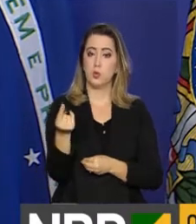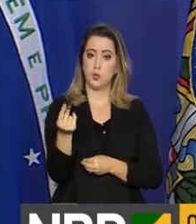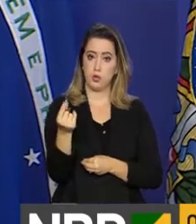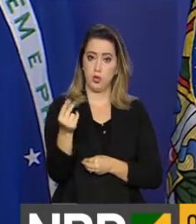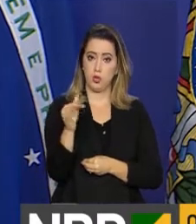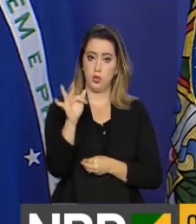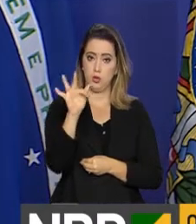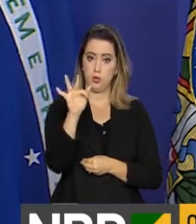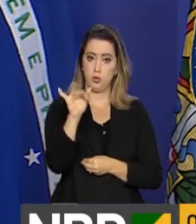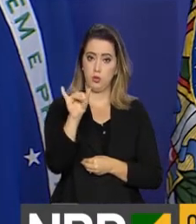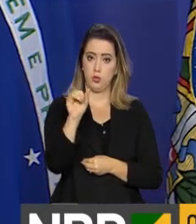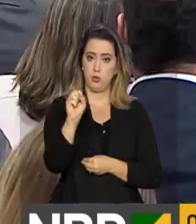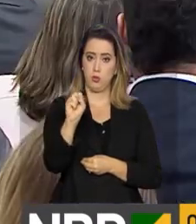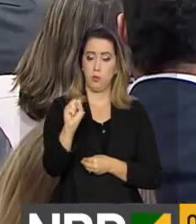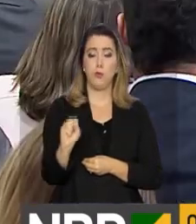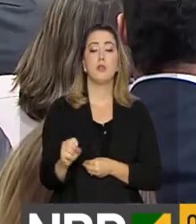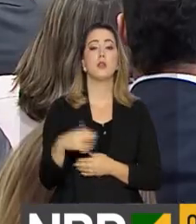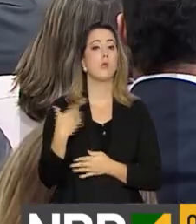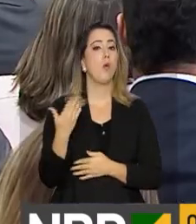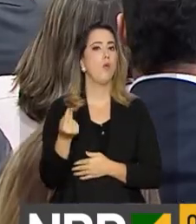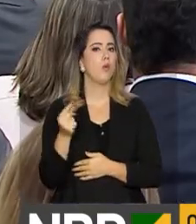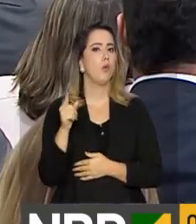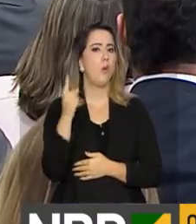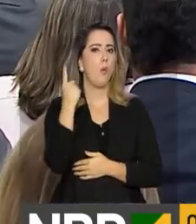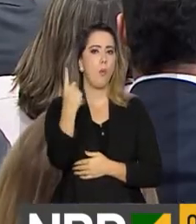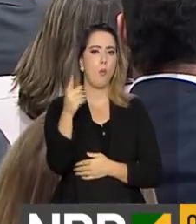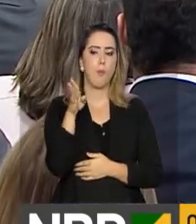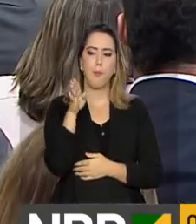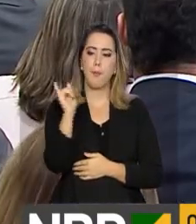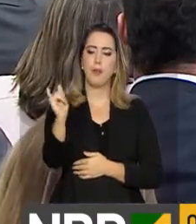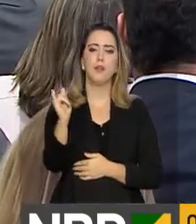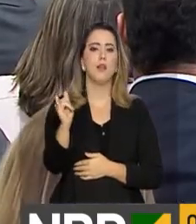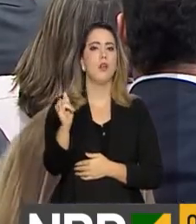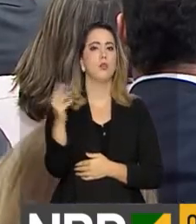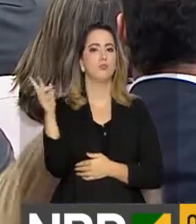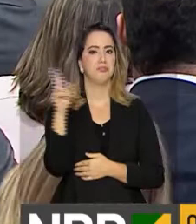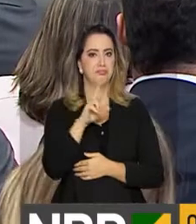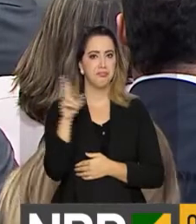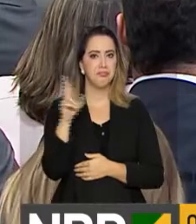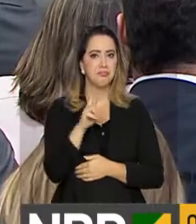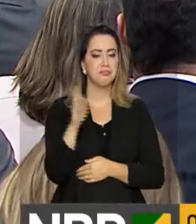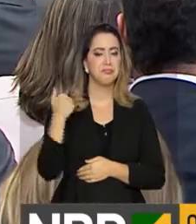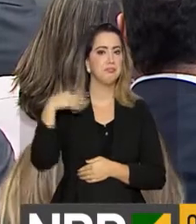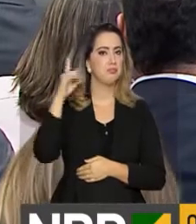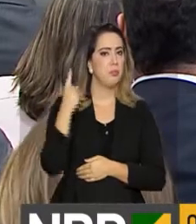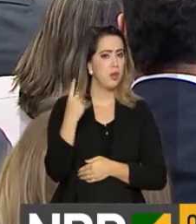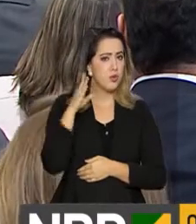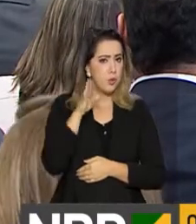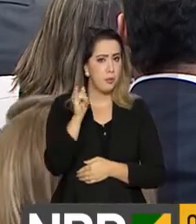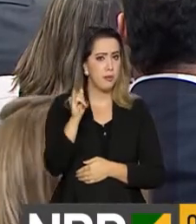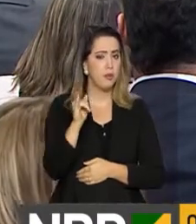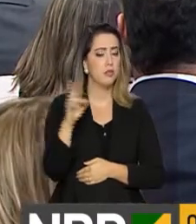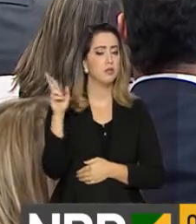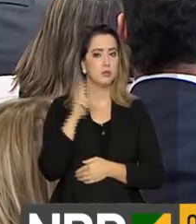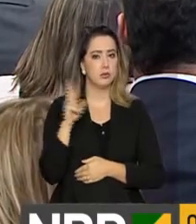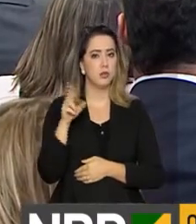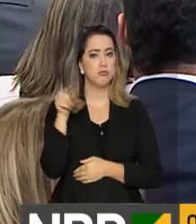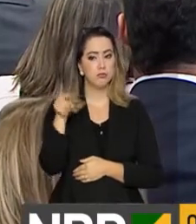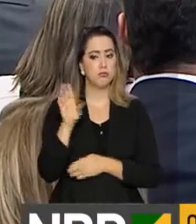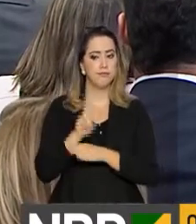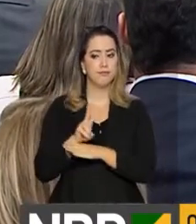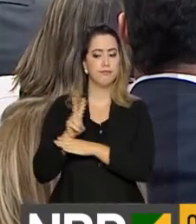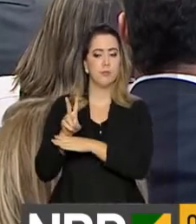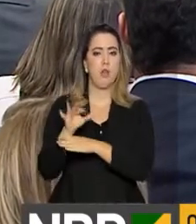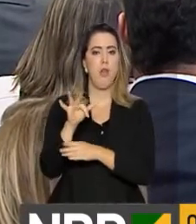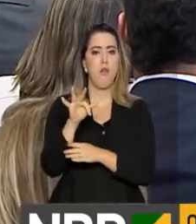bilhão 120 milhões de reais portanto isso também revela um pouco